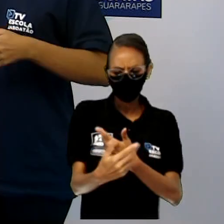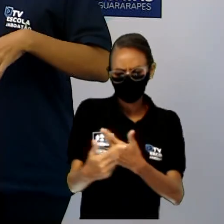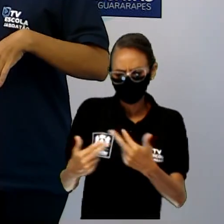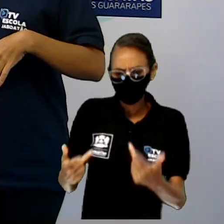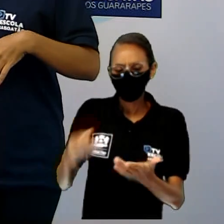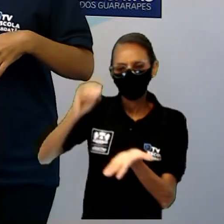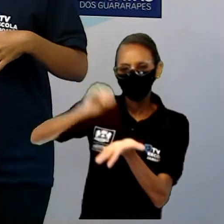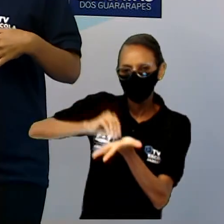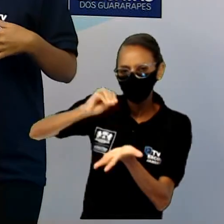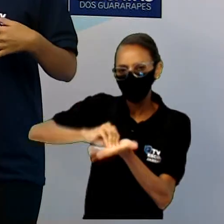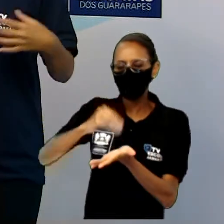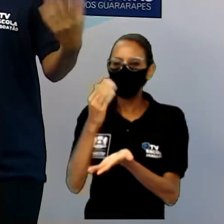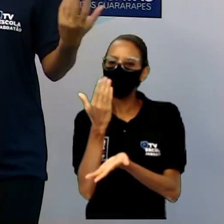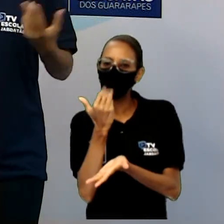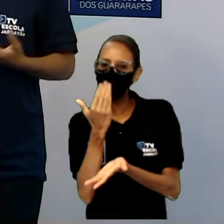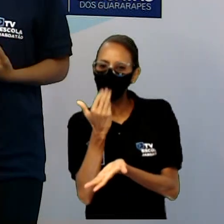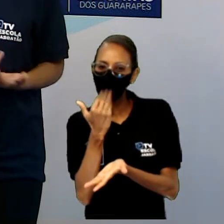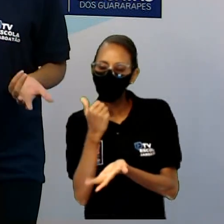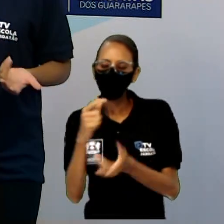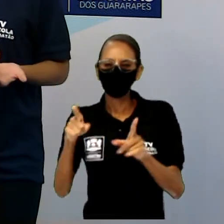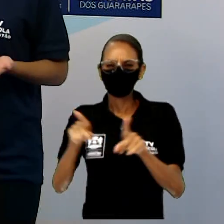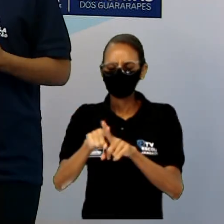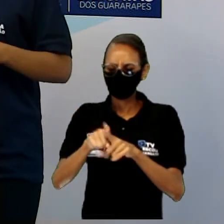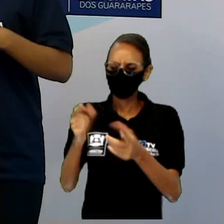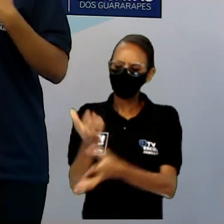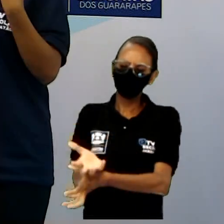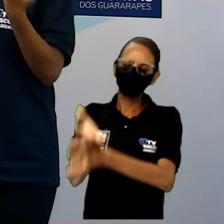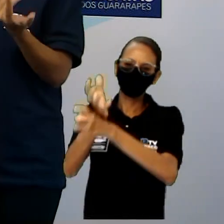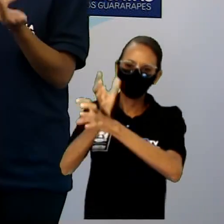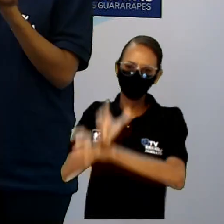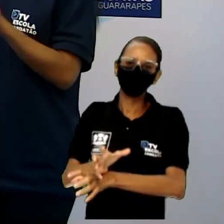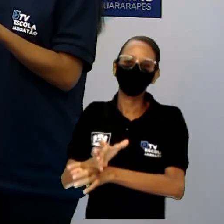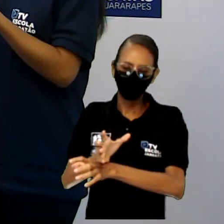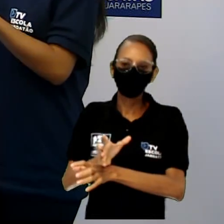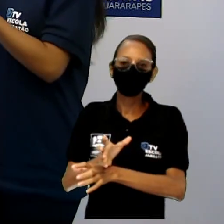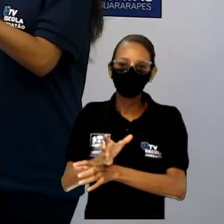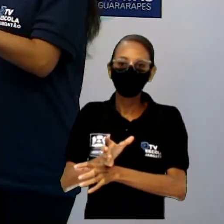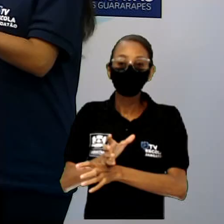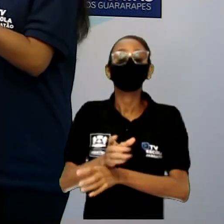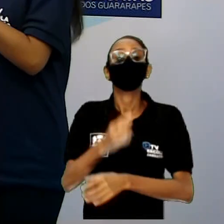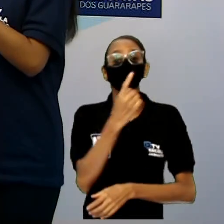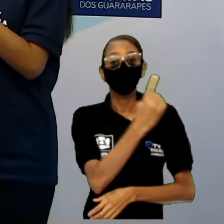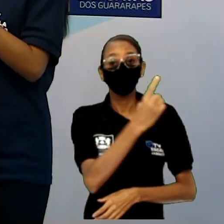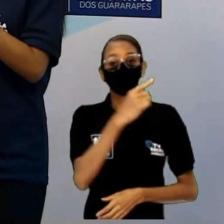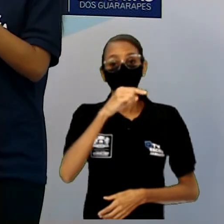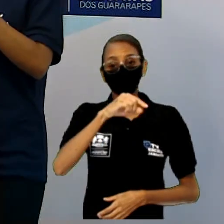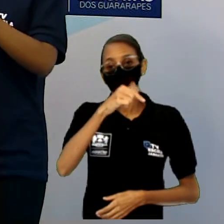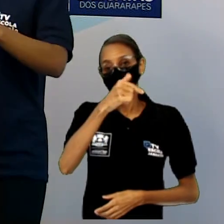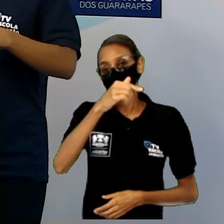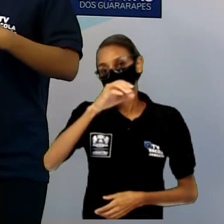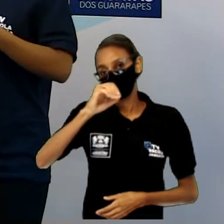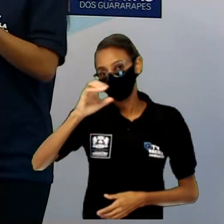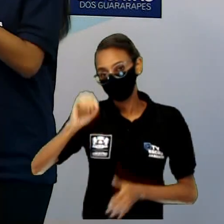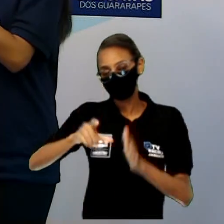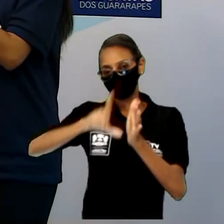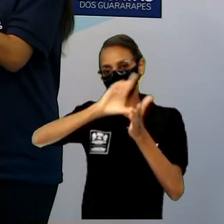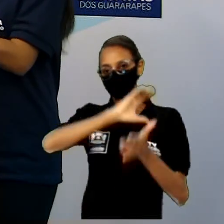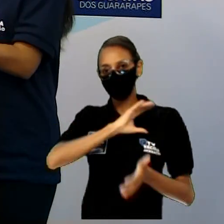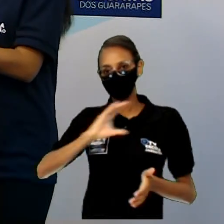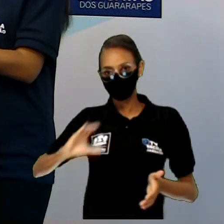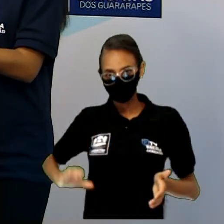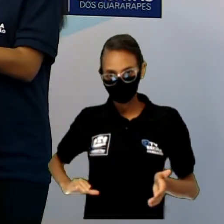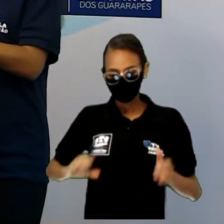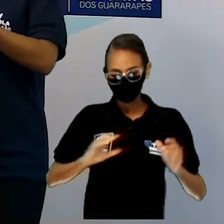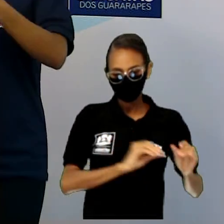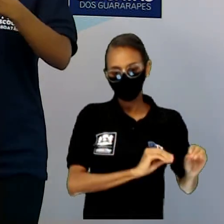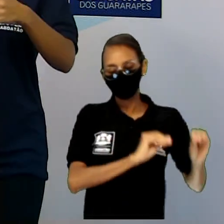alimentos, pela questão da aridez daquela terra, em 1700 a.C., os hebreus eles migram para as terras